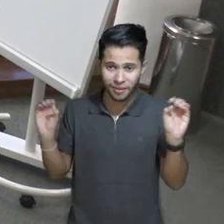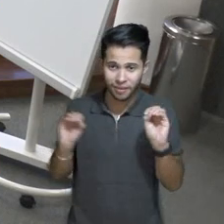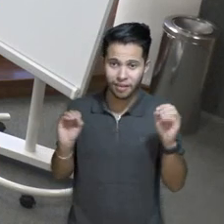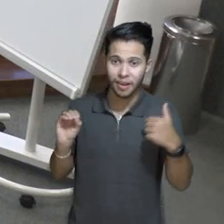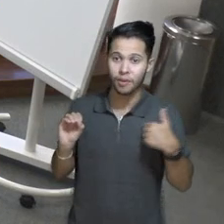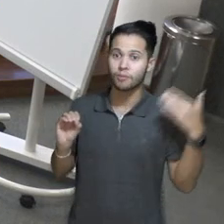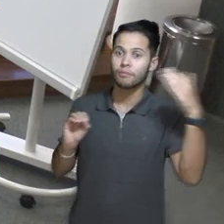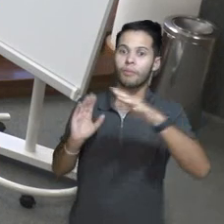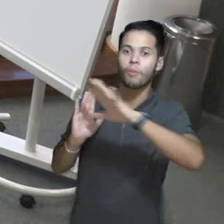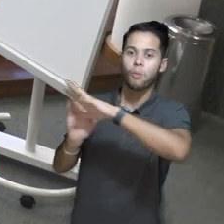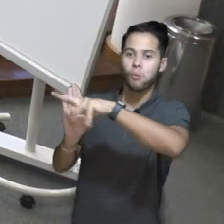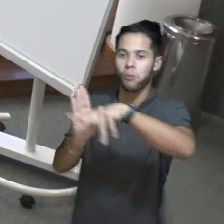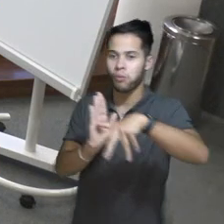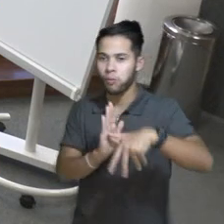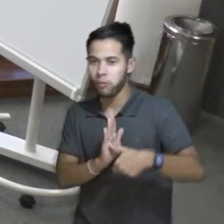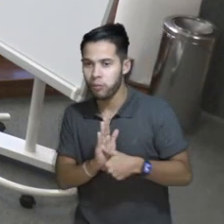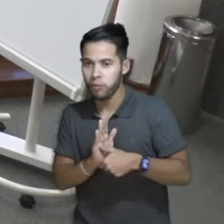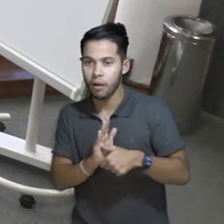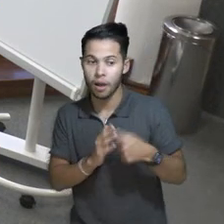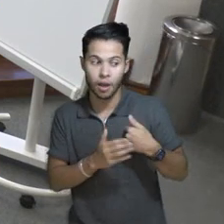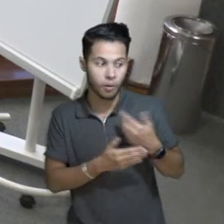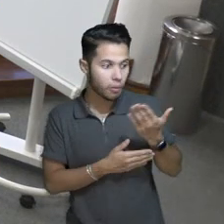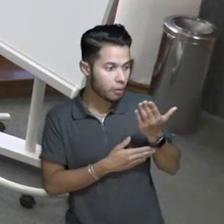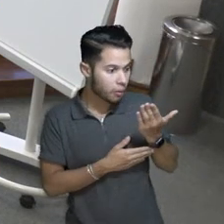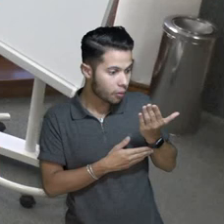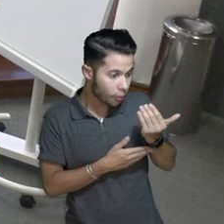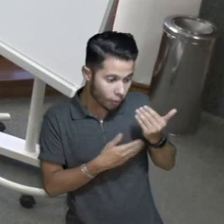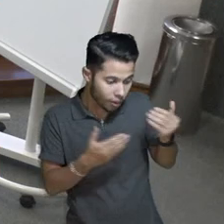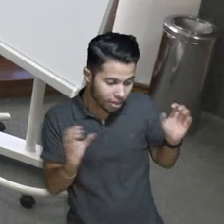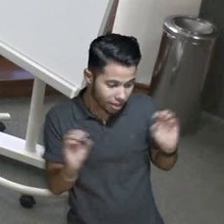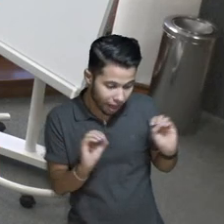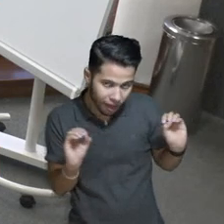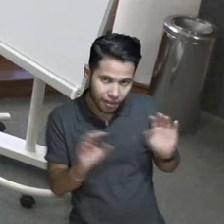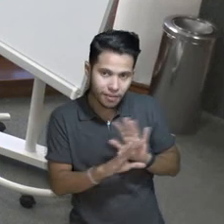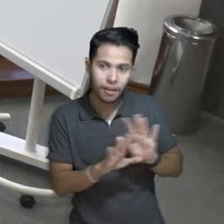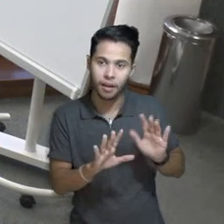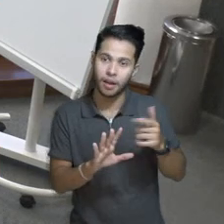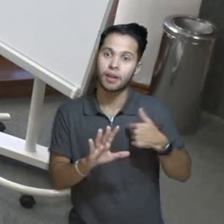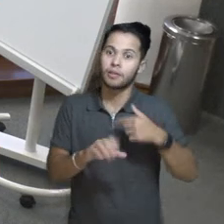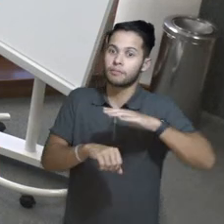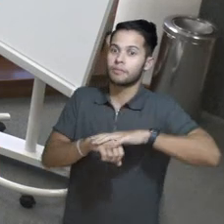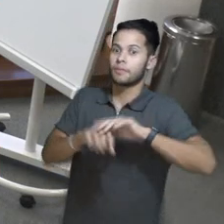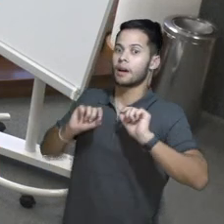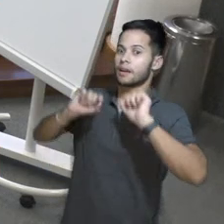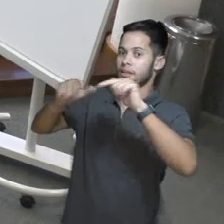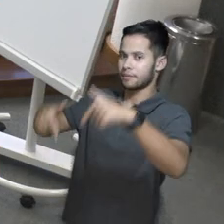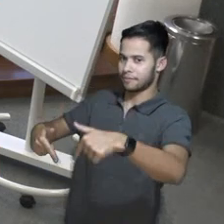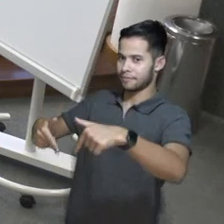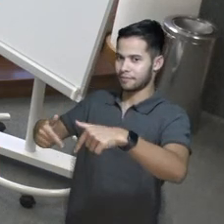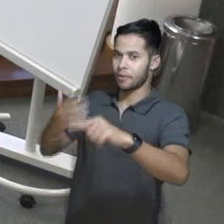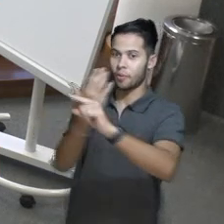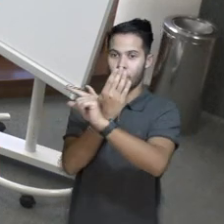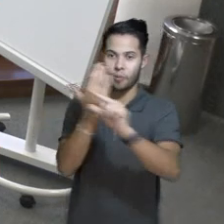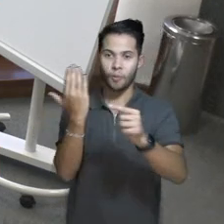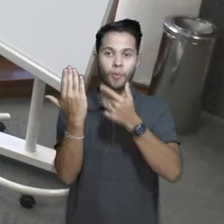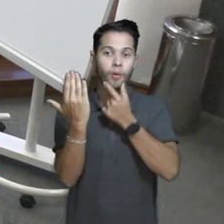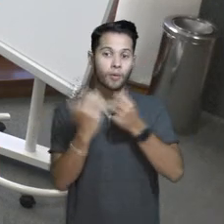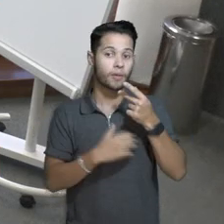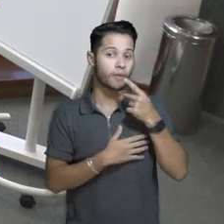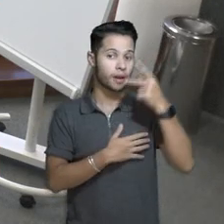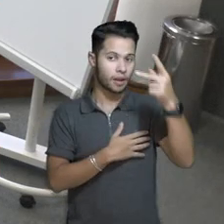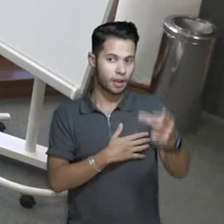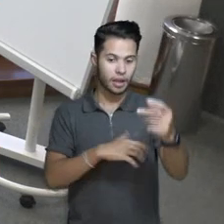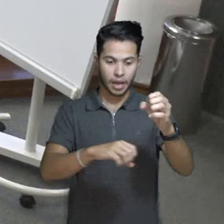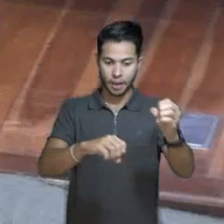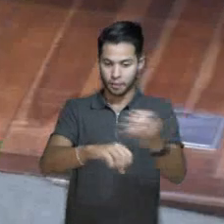roubar tô sem comer vou fazer tal coisa então o autor tá dizendo que a emoção